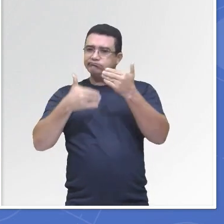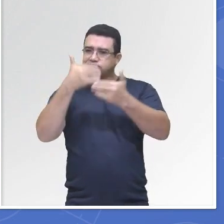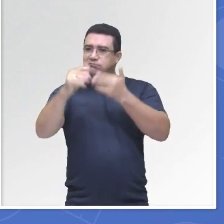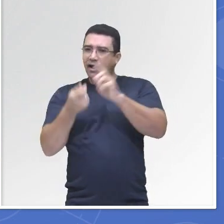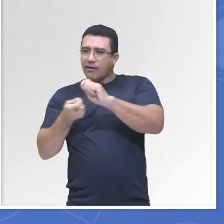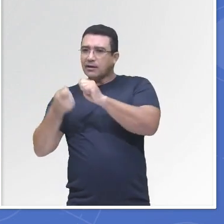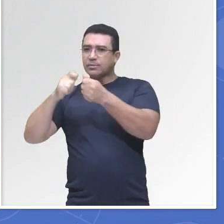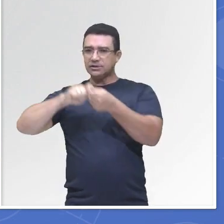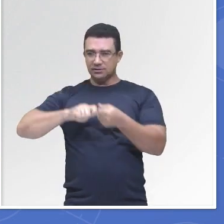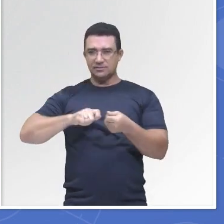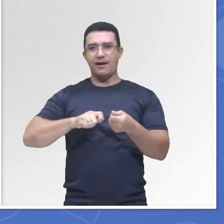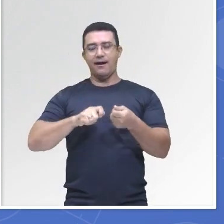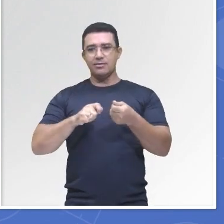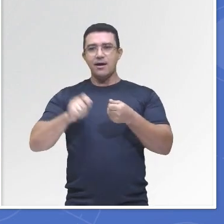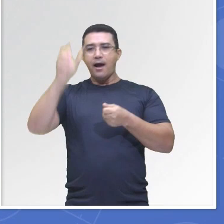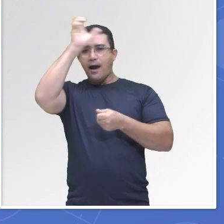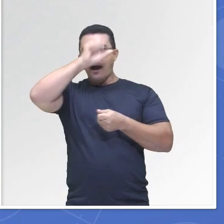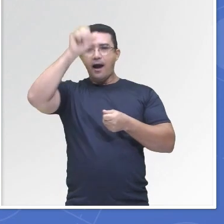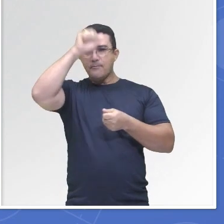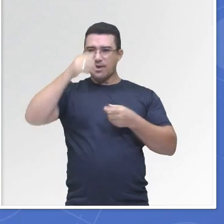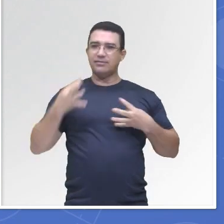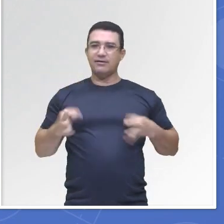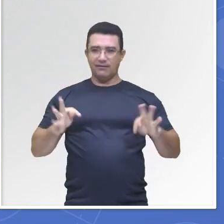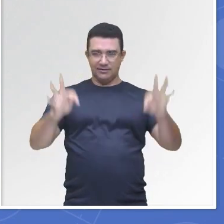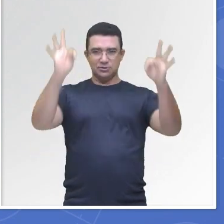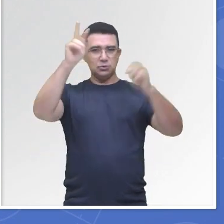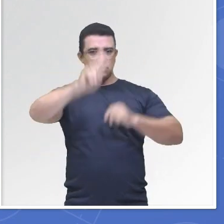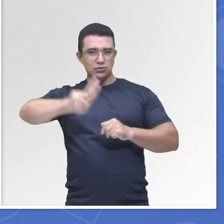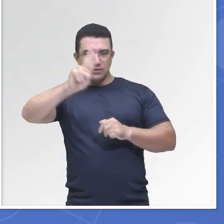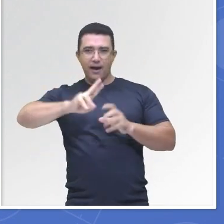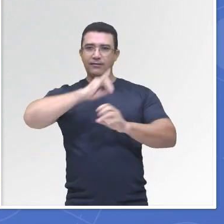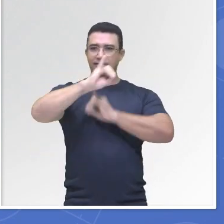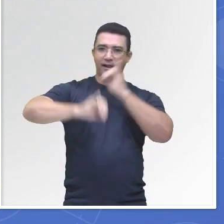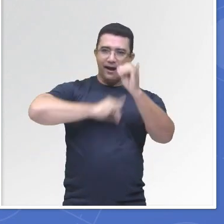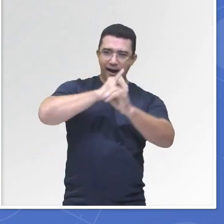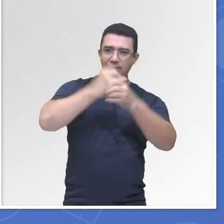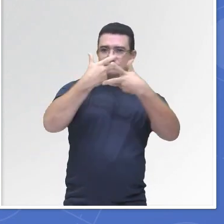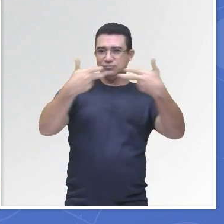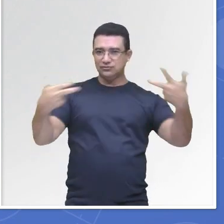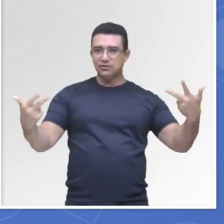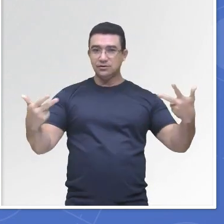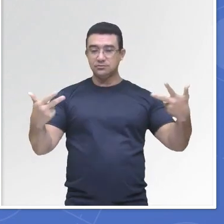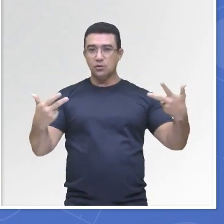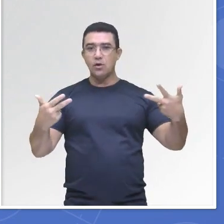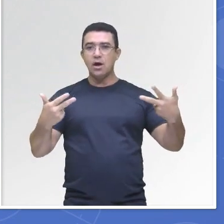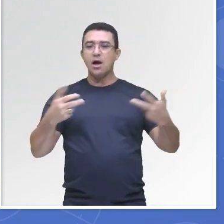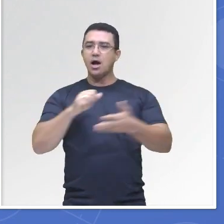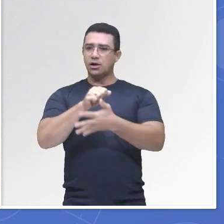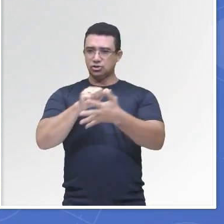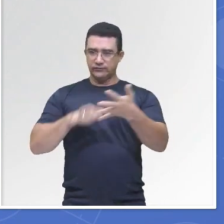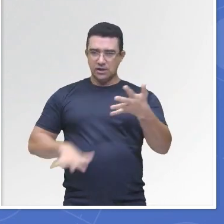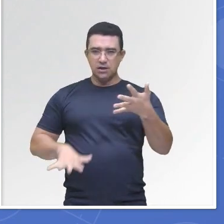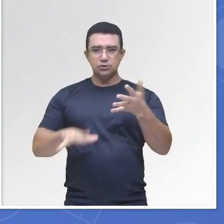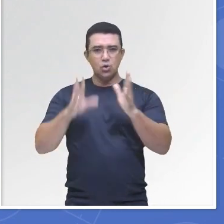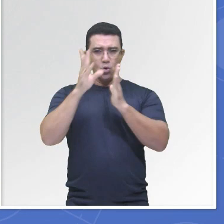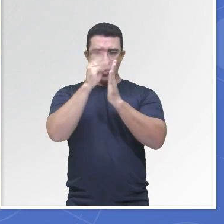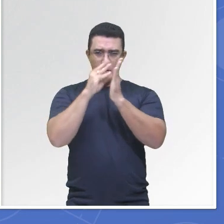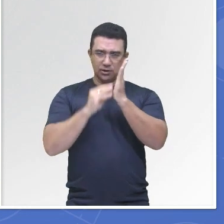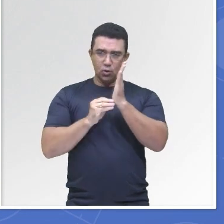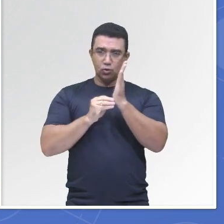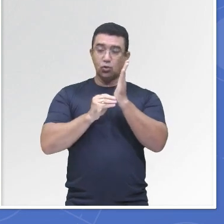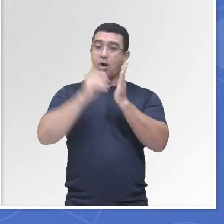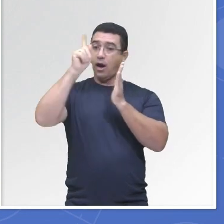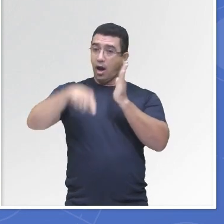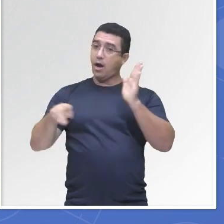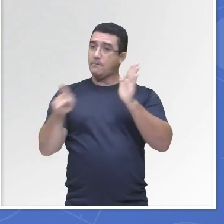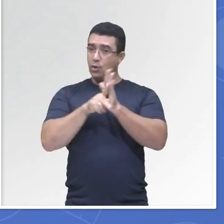longo do processo, daqui a pouquinho tá todo mundo craque, tá? Então, reforçando essa atividade, esse conteúdo é referente ao segundo